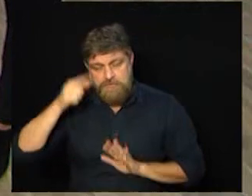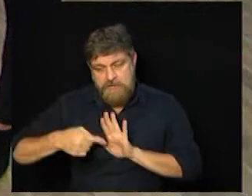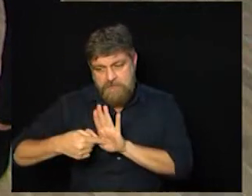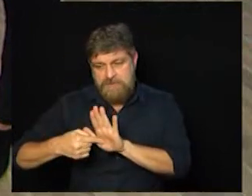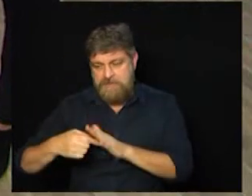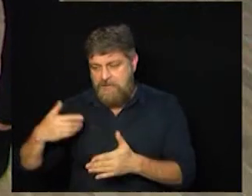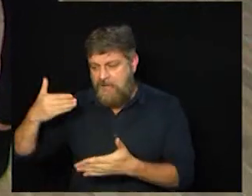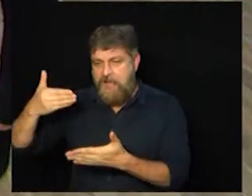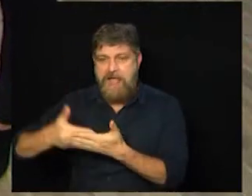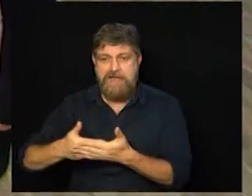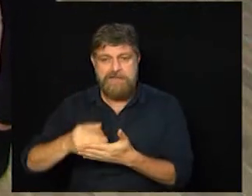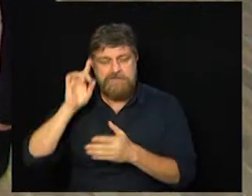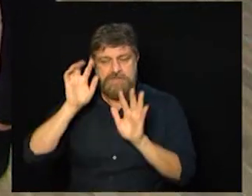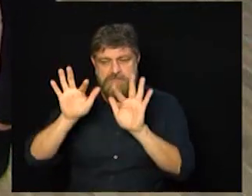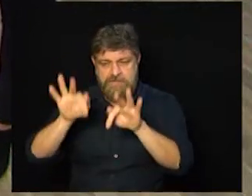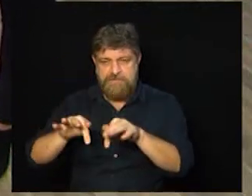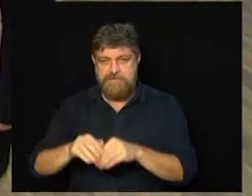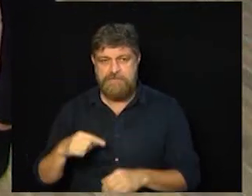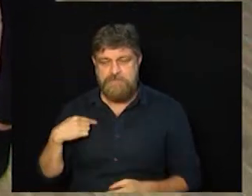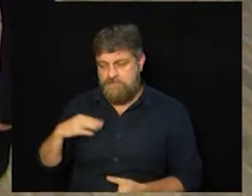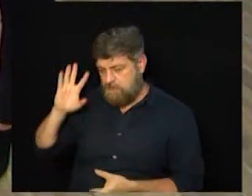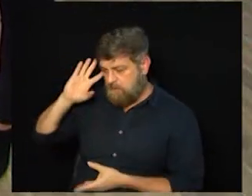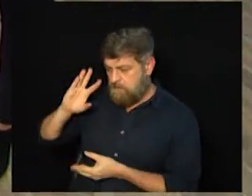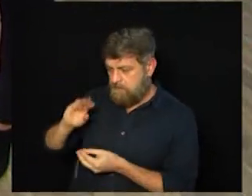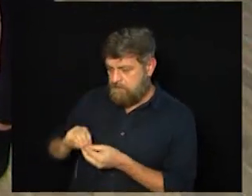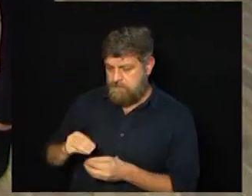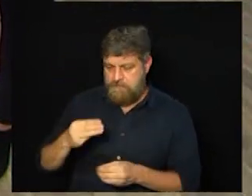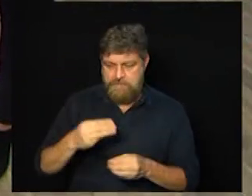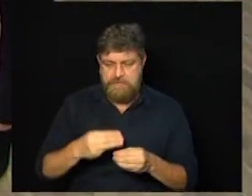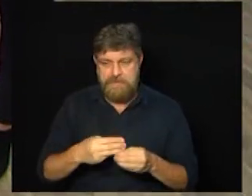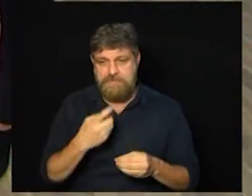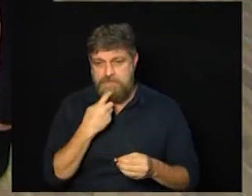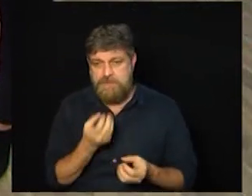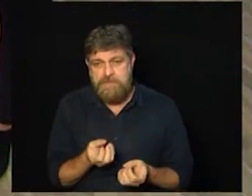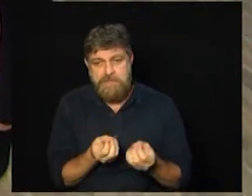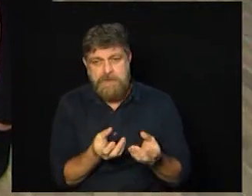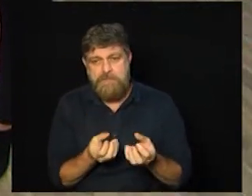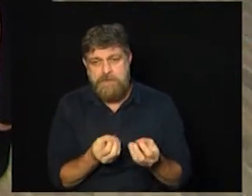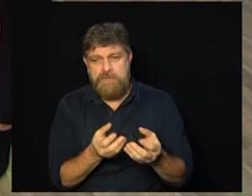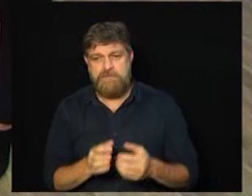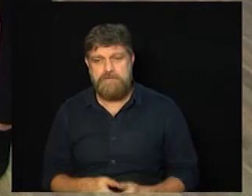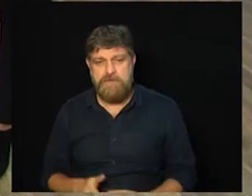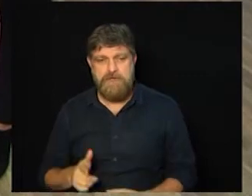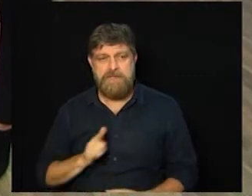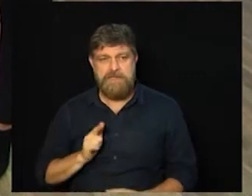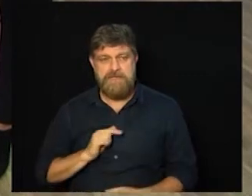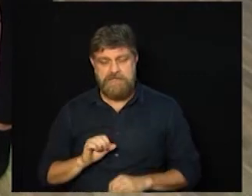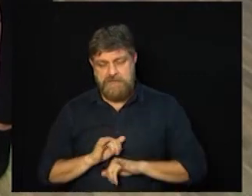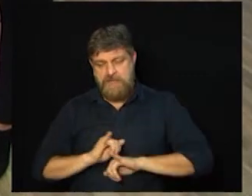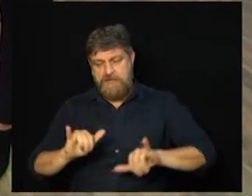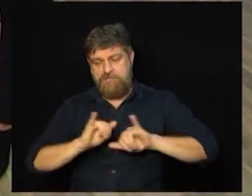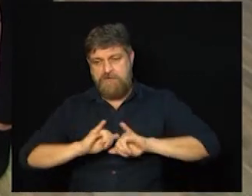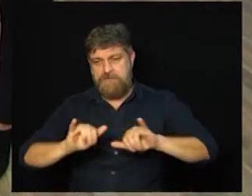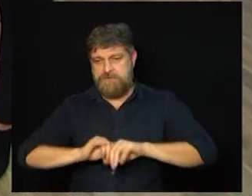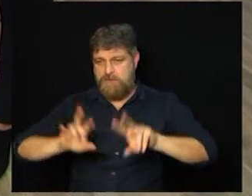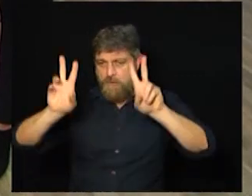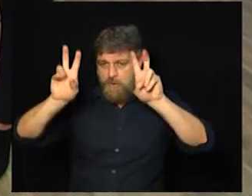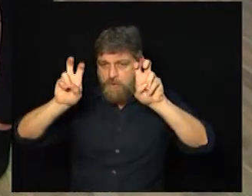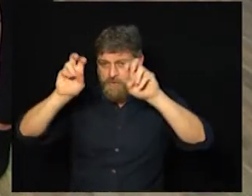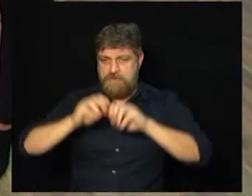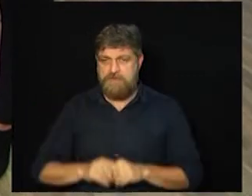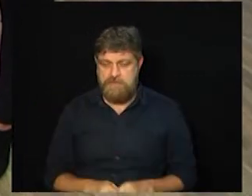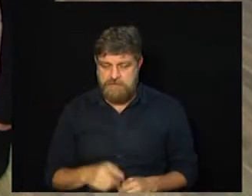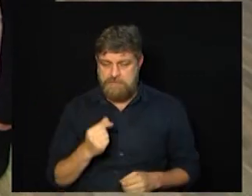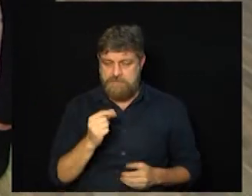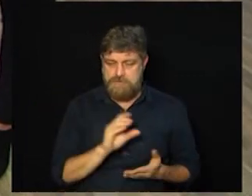tá certo então e para nós encerrarmos as notícias da Metrópole de Campinas nós temos informações em relação ao